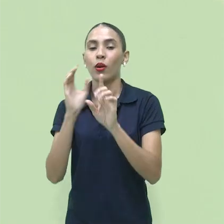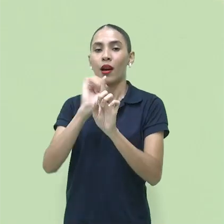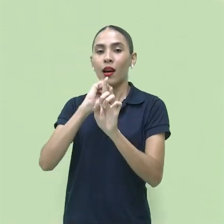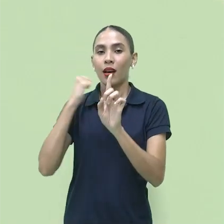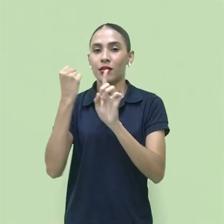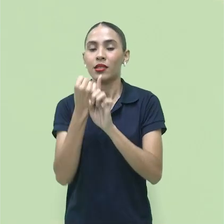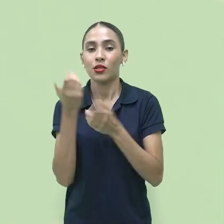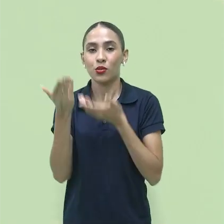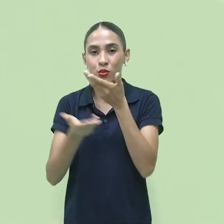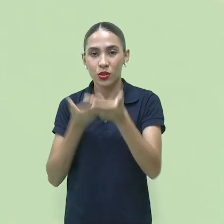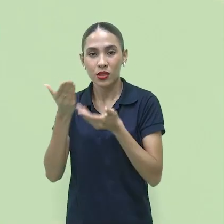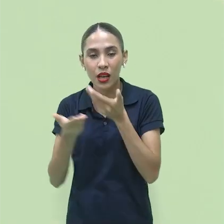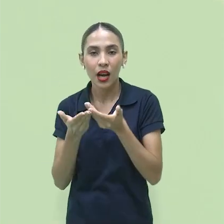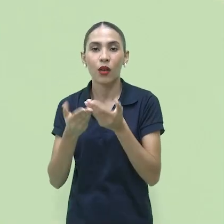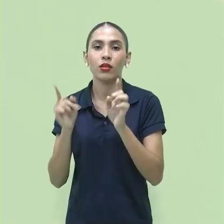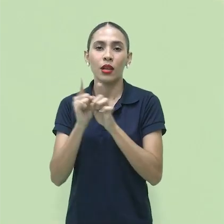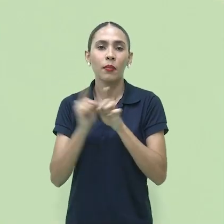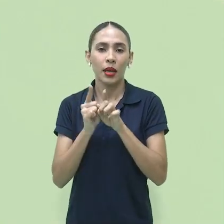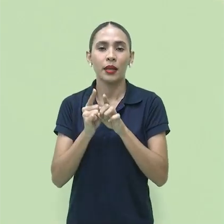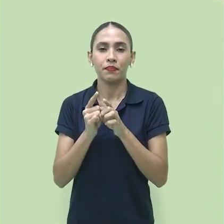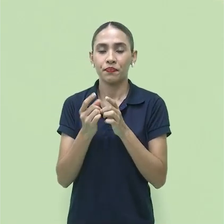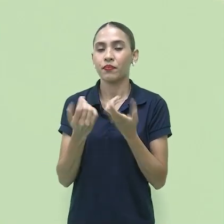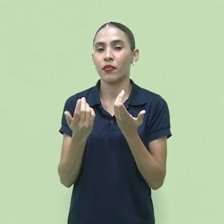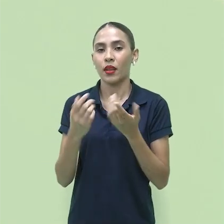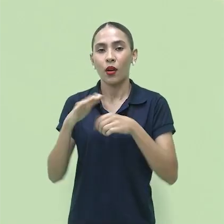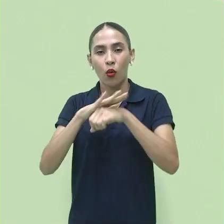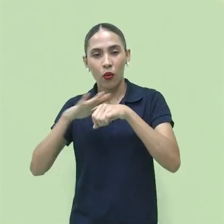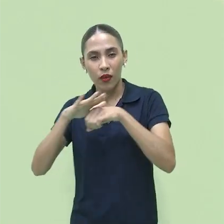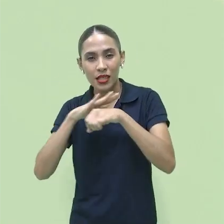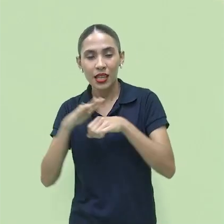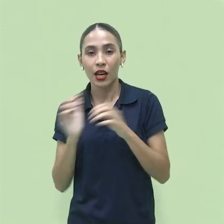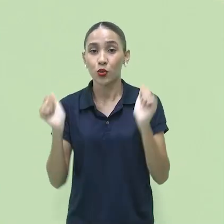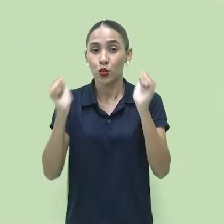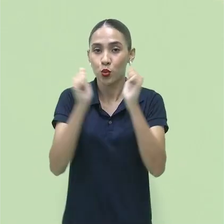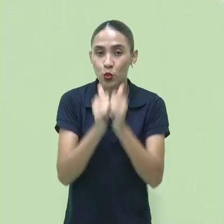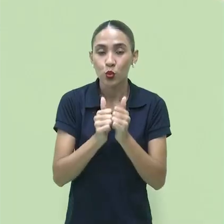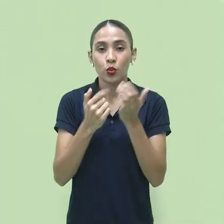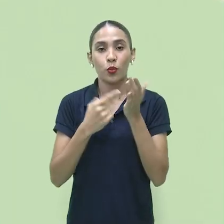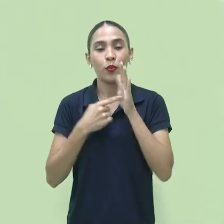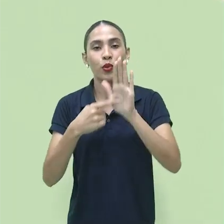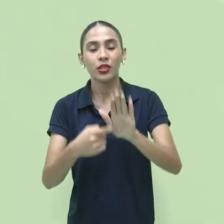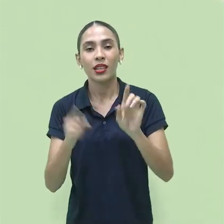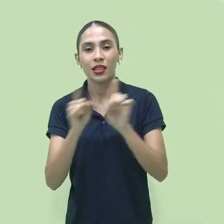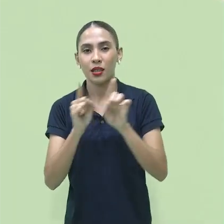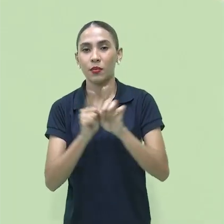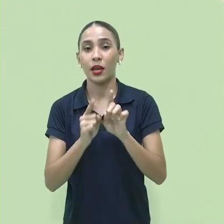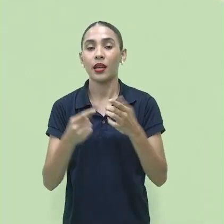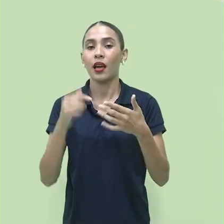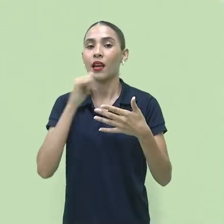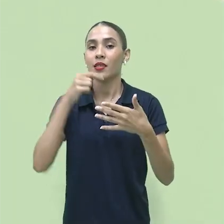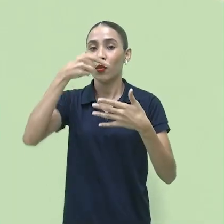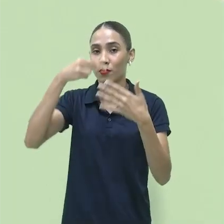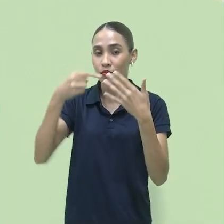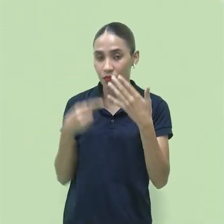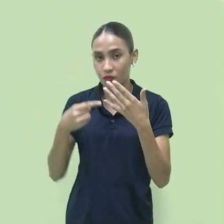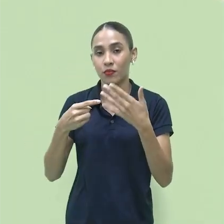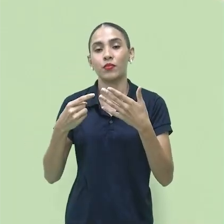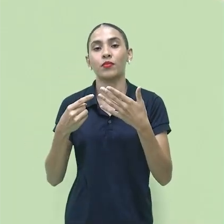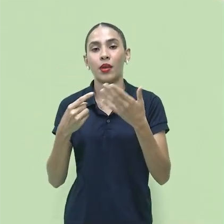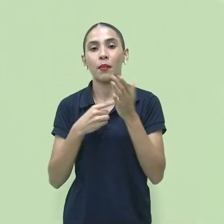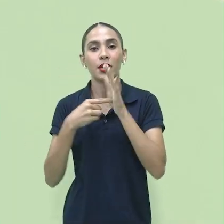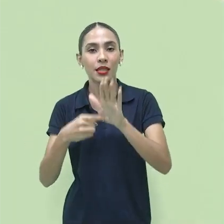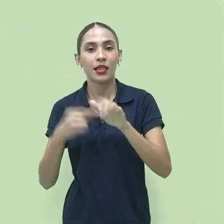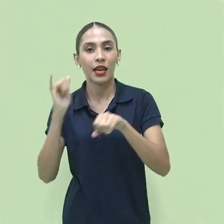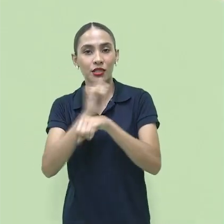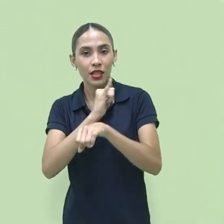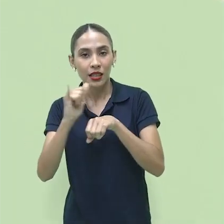ali a conversar com você, com o seu parceiro, a mostrar para vocês também opções de métodos